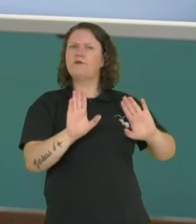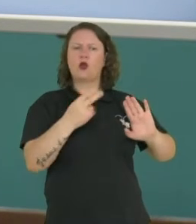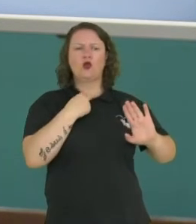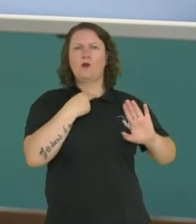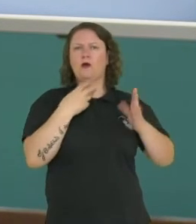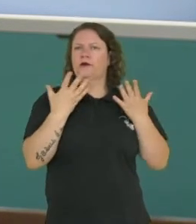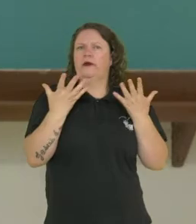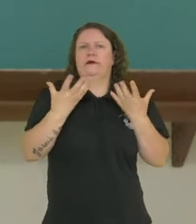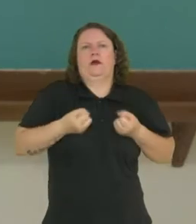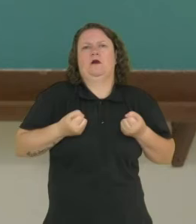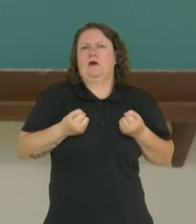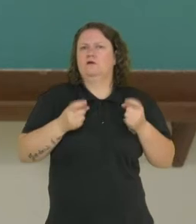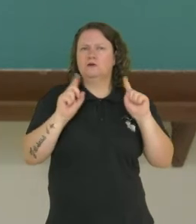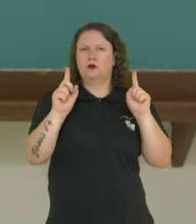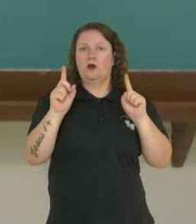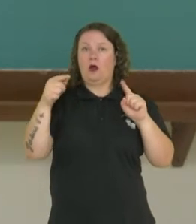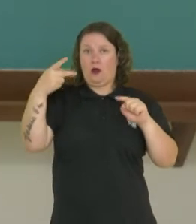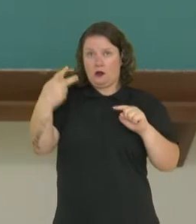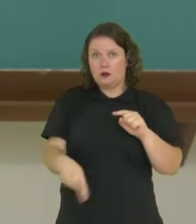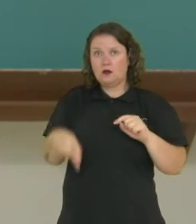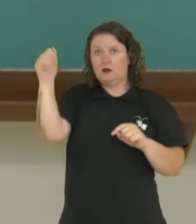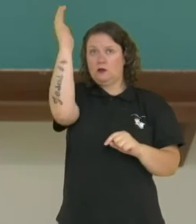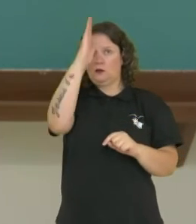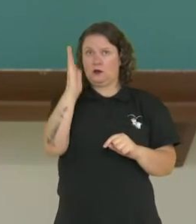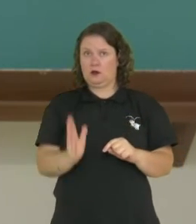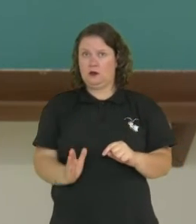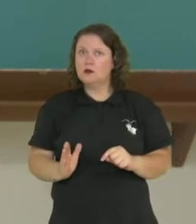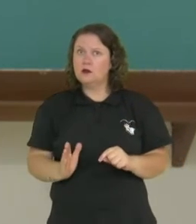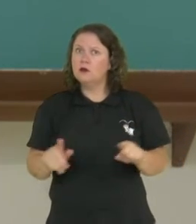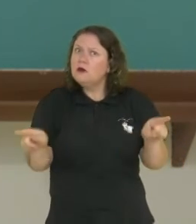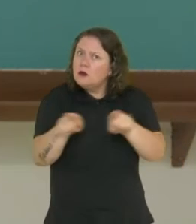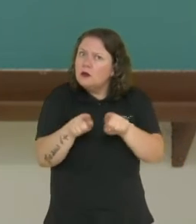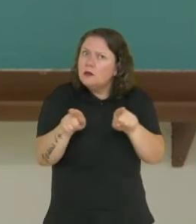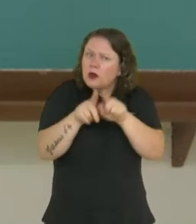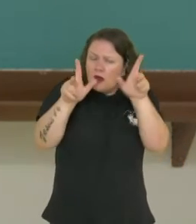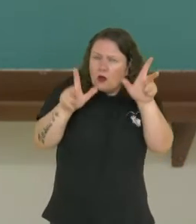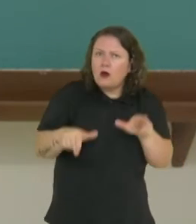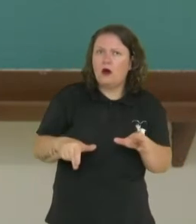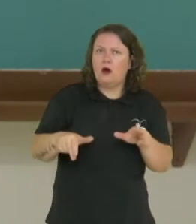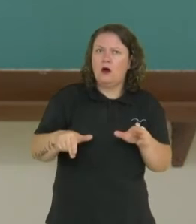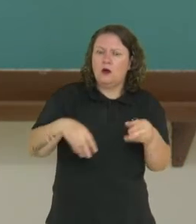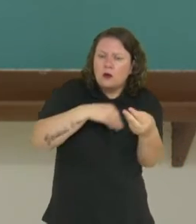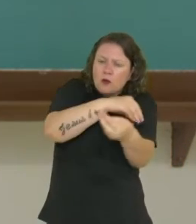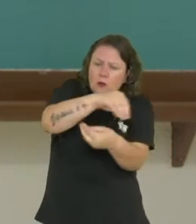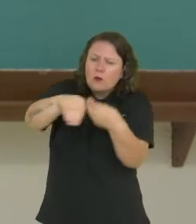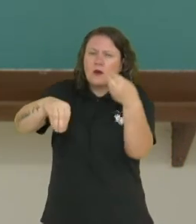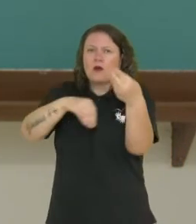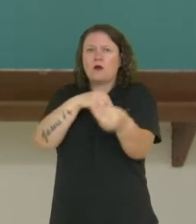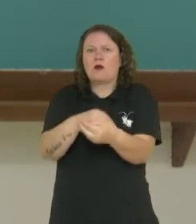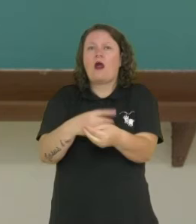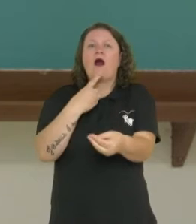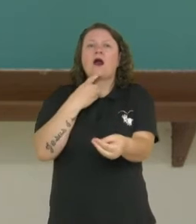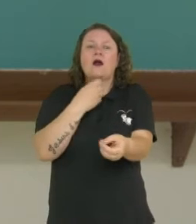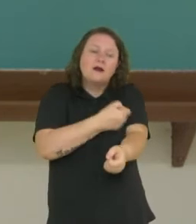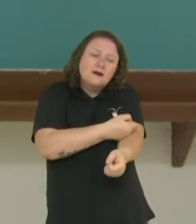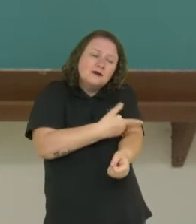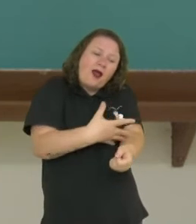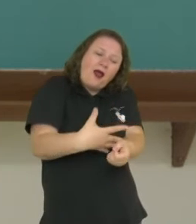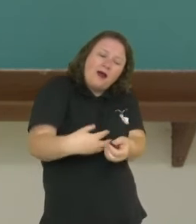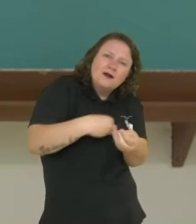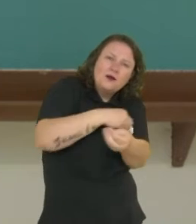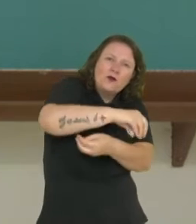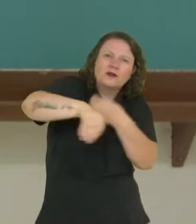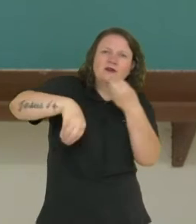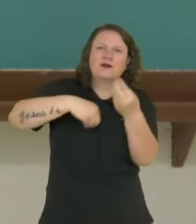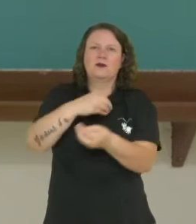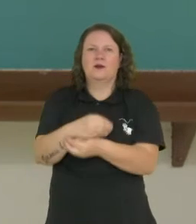porque o Brasil, né, é um país misturado, miscigenado. O sangue de cada um de nós, no geral, ele é misturado ao longo